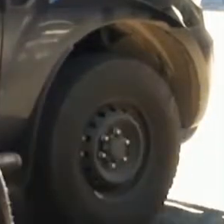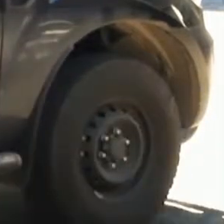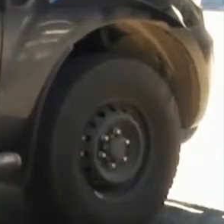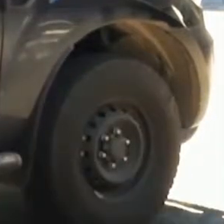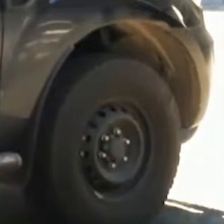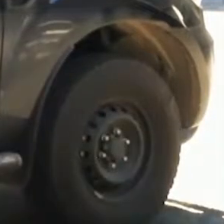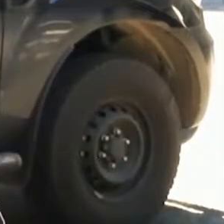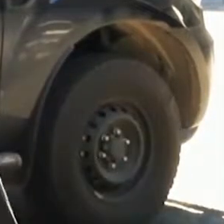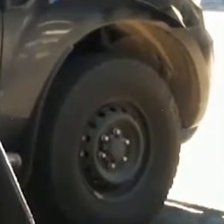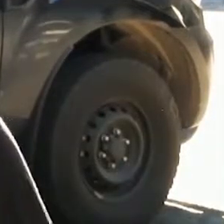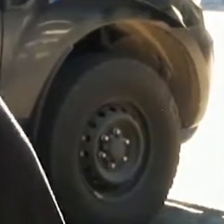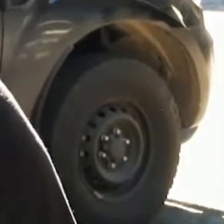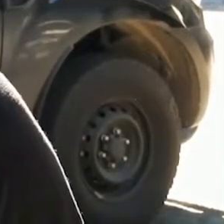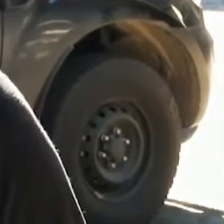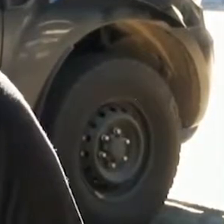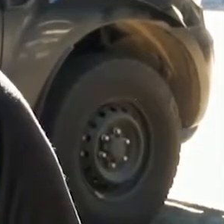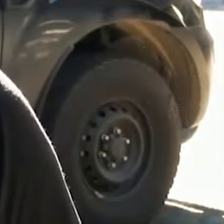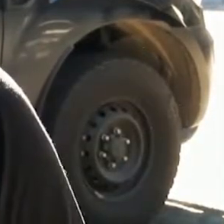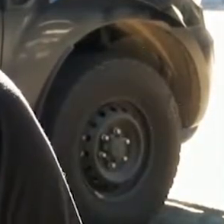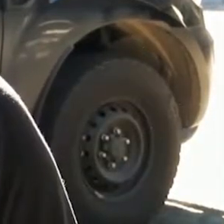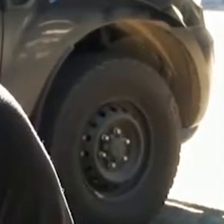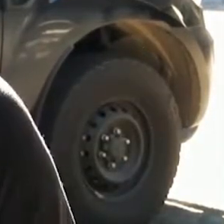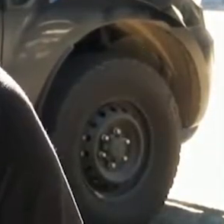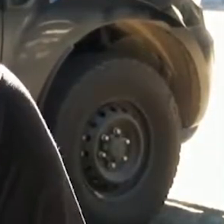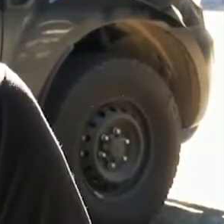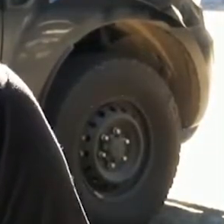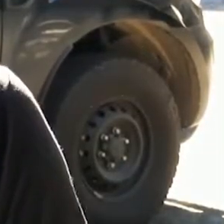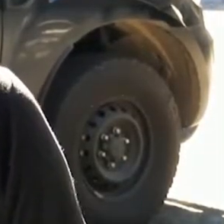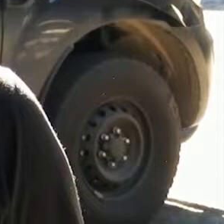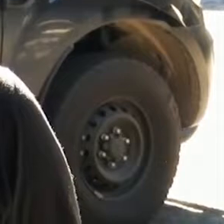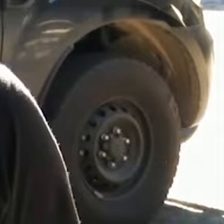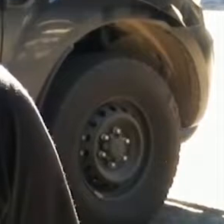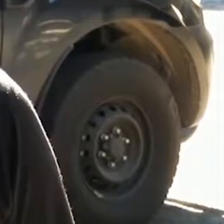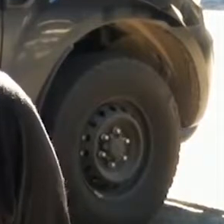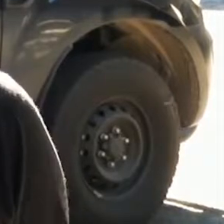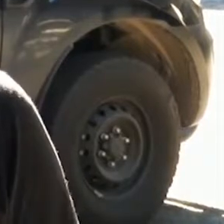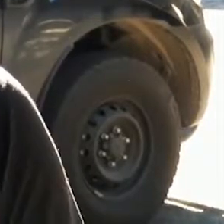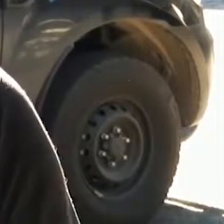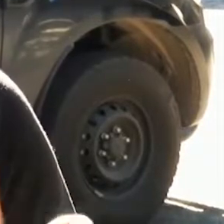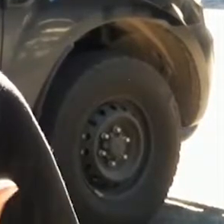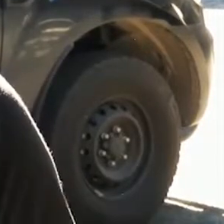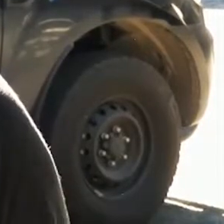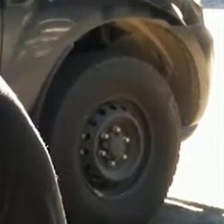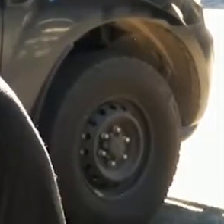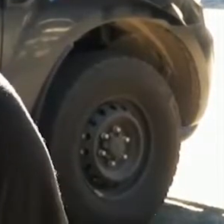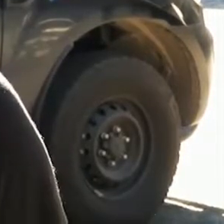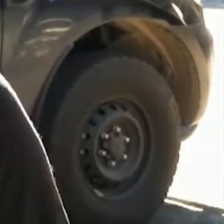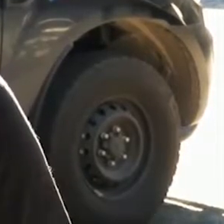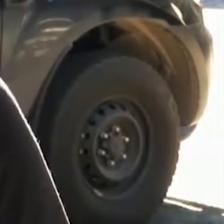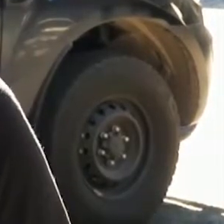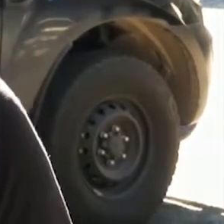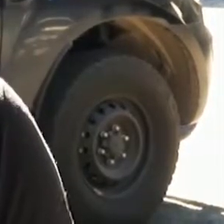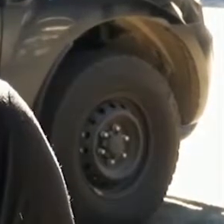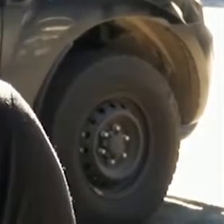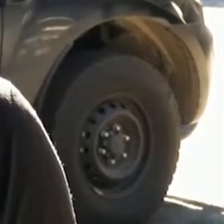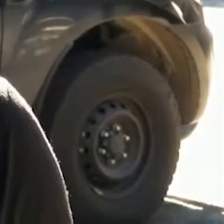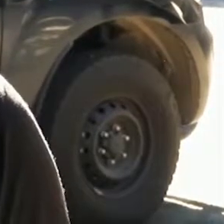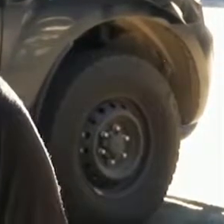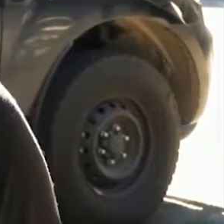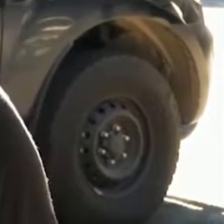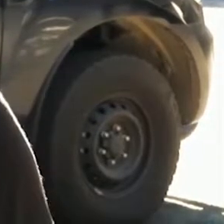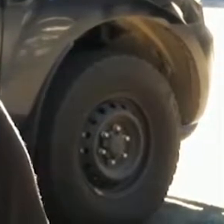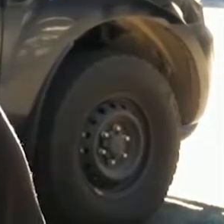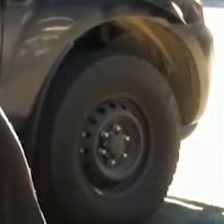Tem que ter uns filhos que a gente tenta transmitir para eles o valor que a gente,